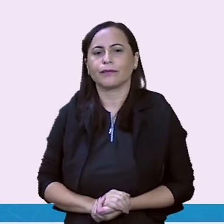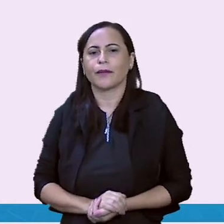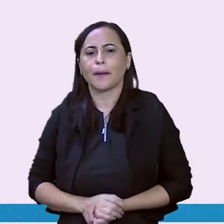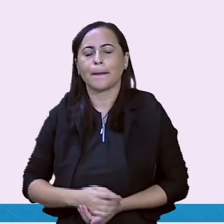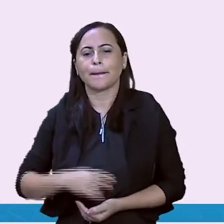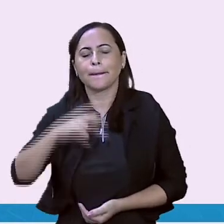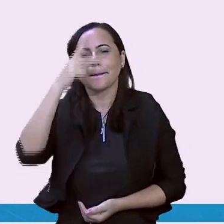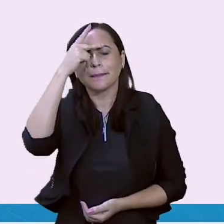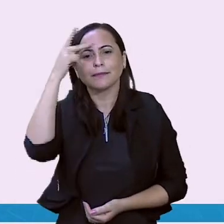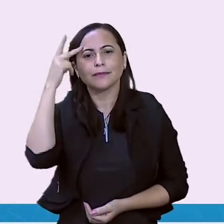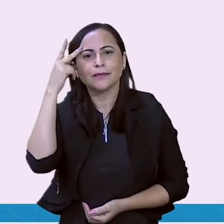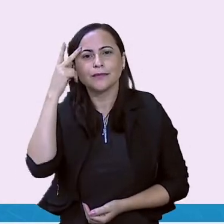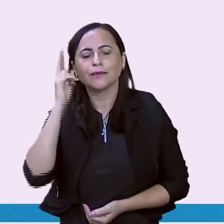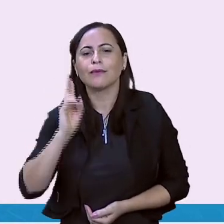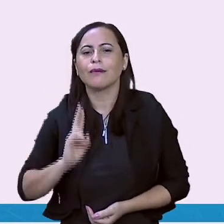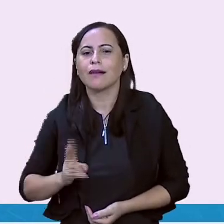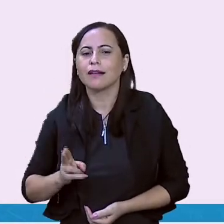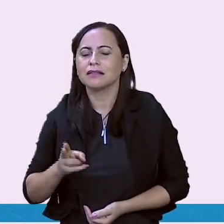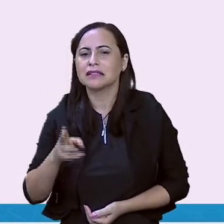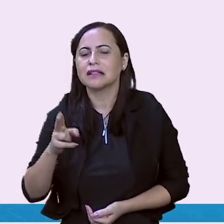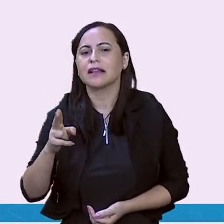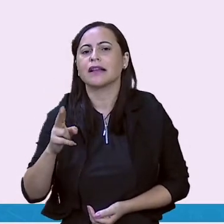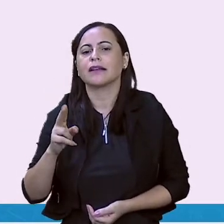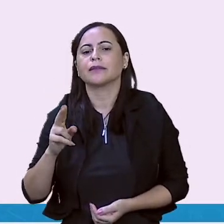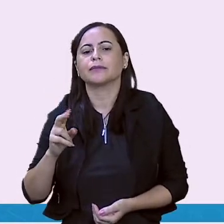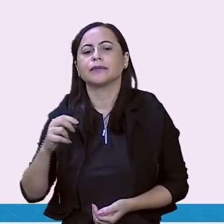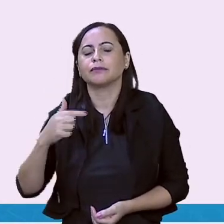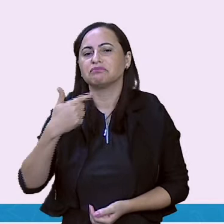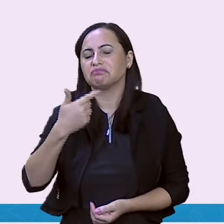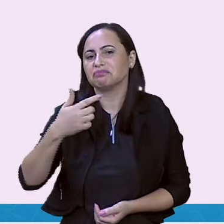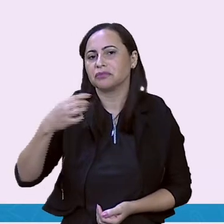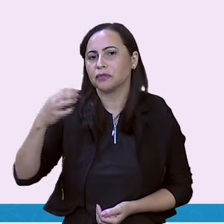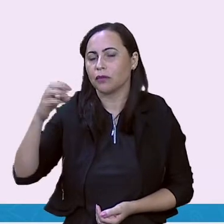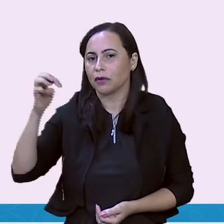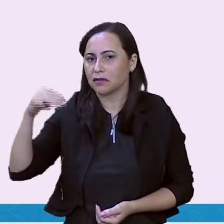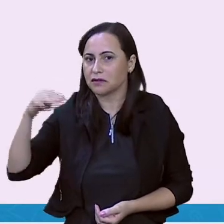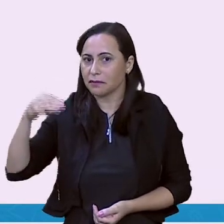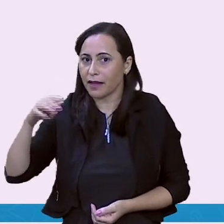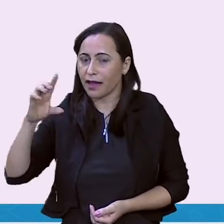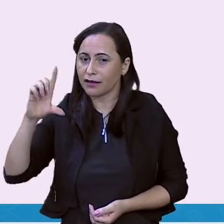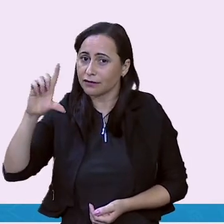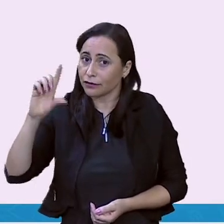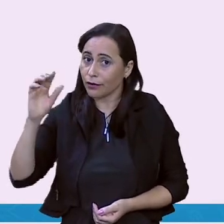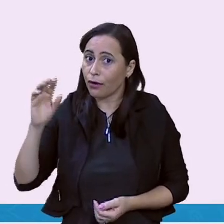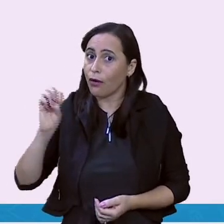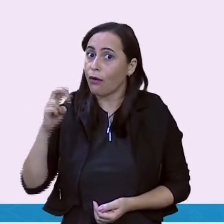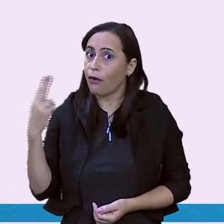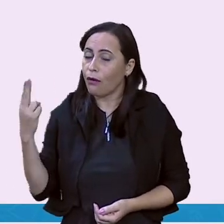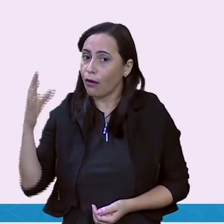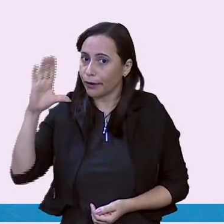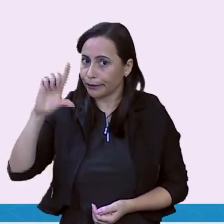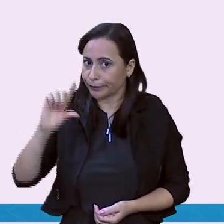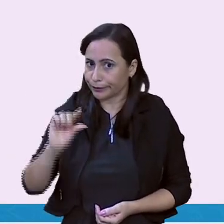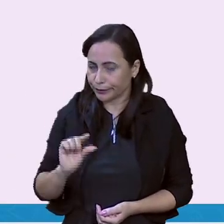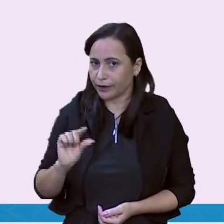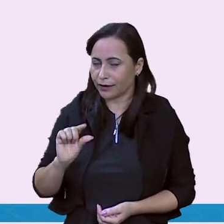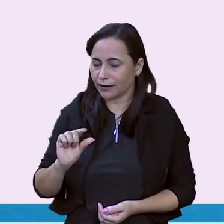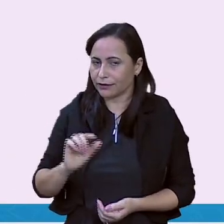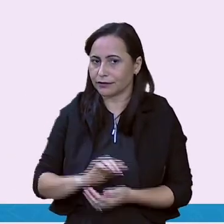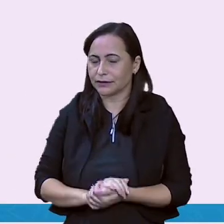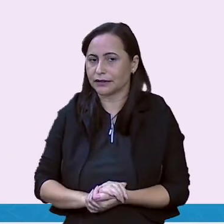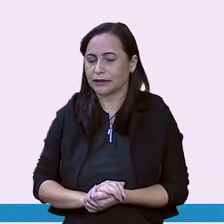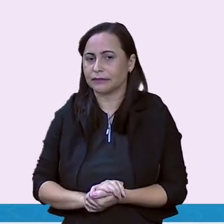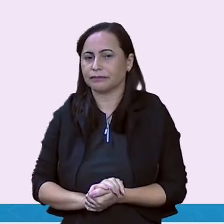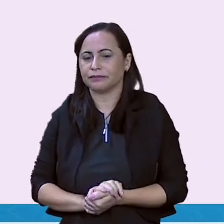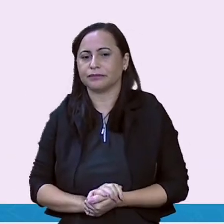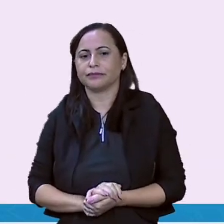ó, uma maior quantidade de pessoas. Tem pessoas que têm 2,10 metros? Jogadores de vôlei? Tem.